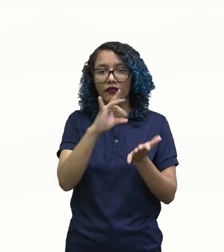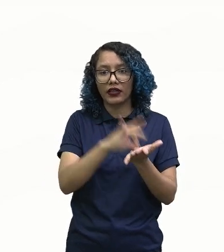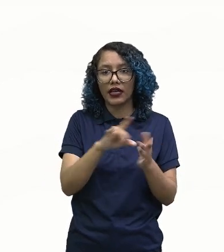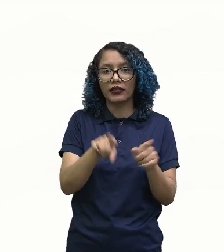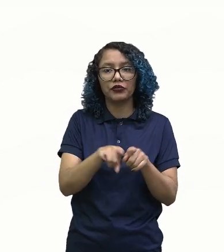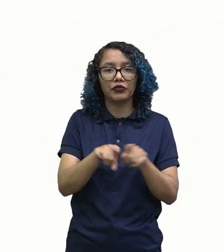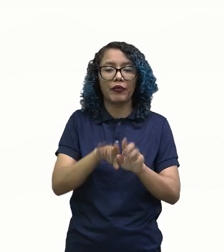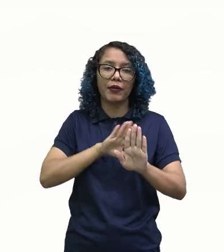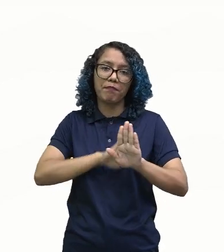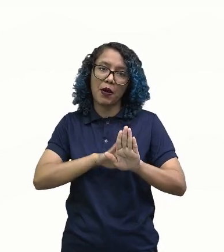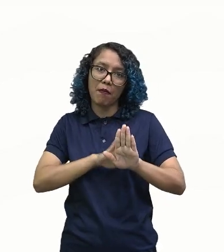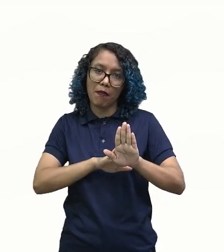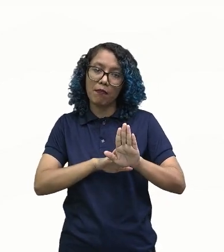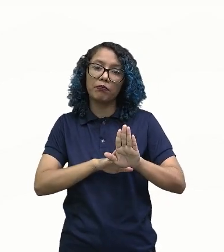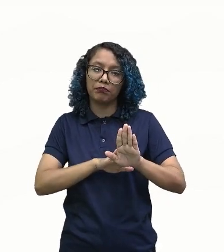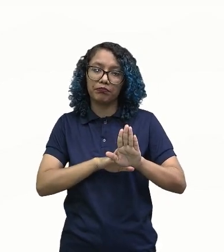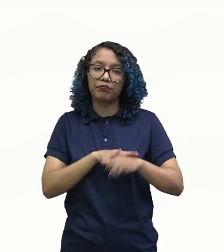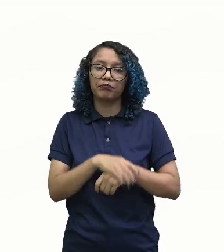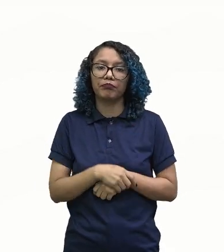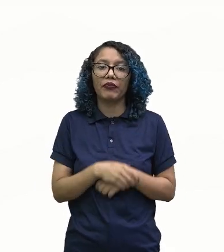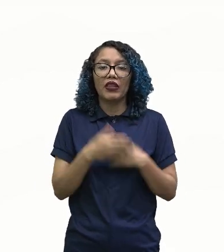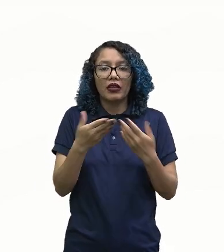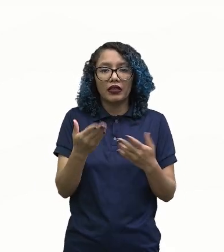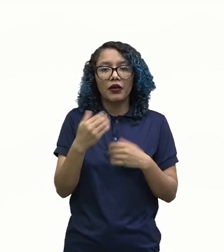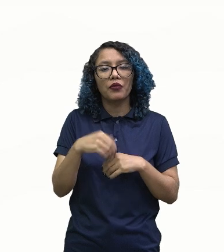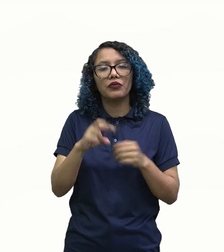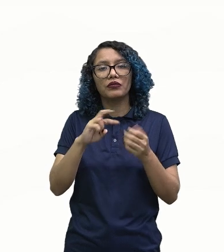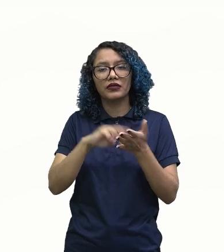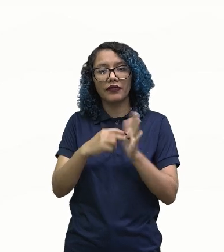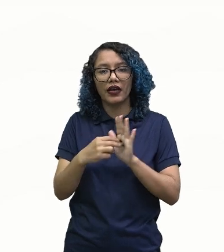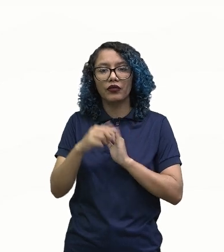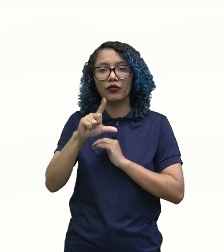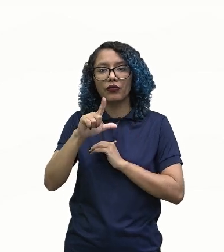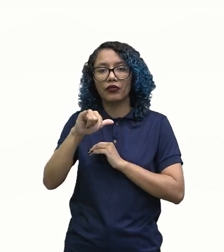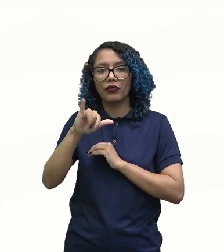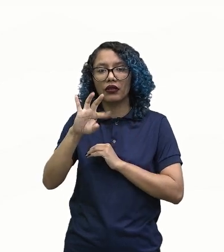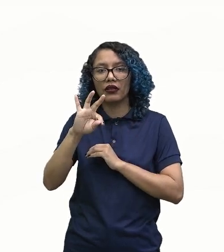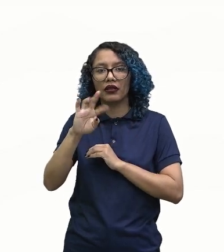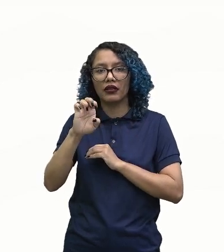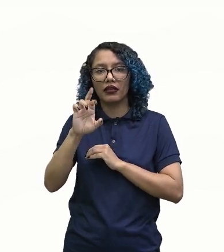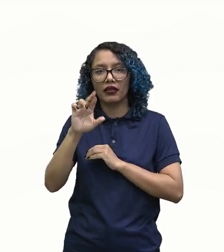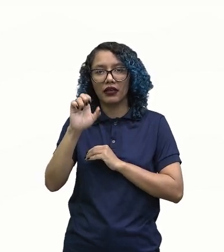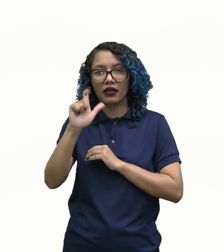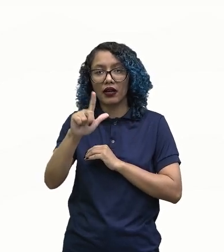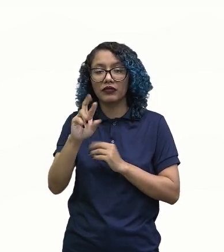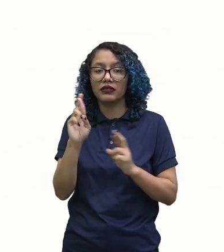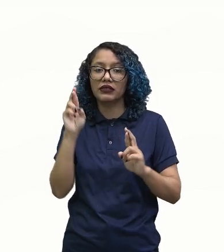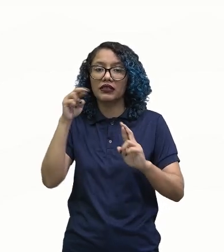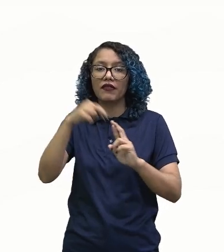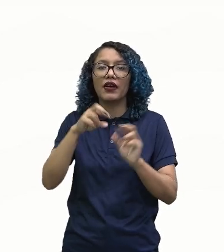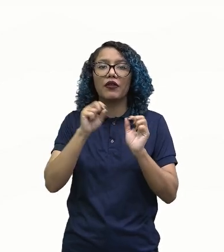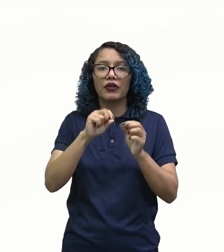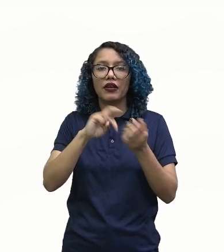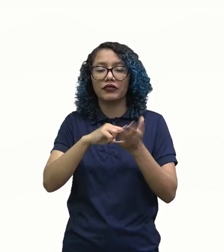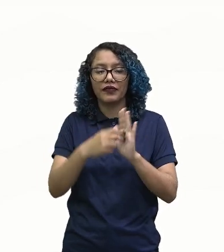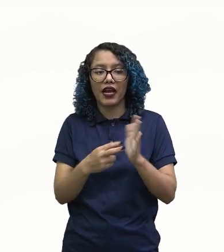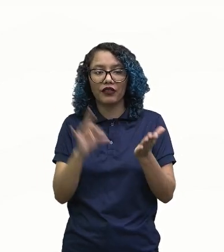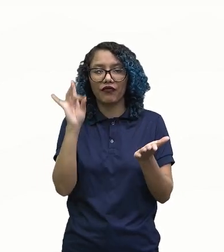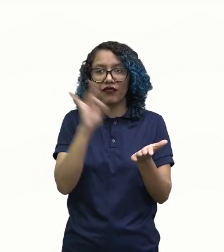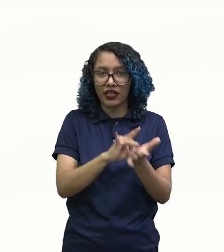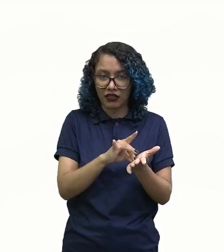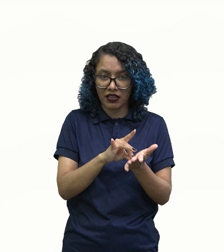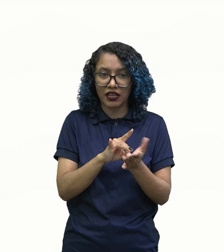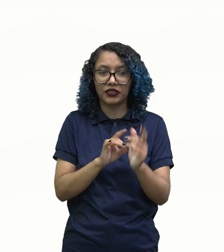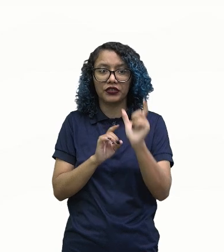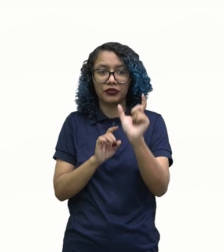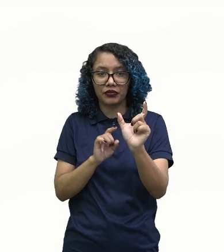sentido figurado. Quando eu estou falando de sentido literal, eu estou falando de sentido real, sentido denotativo, aquilo que de